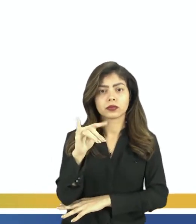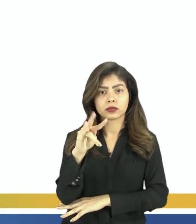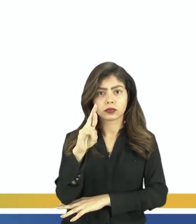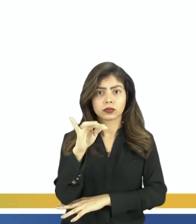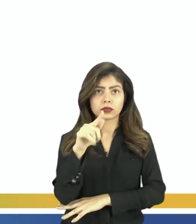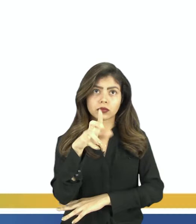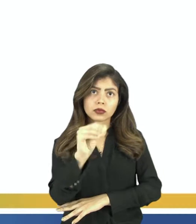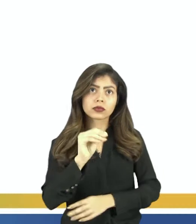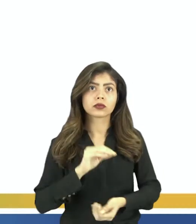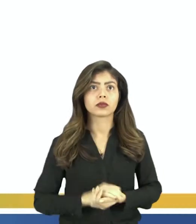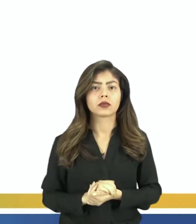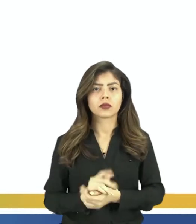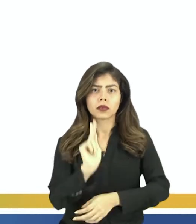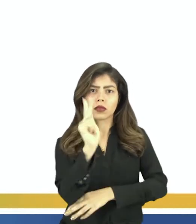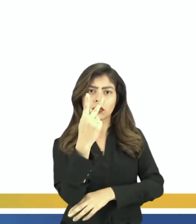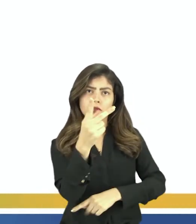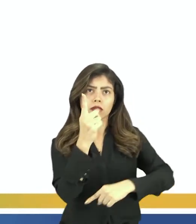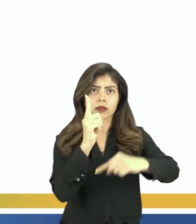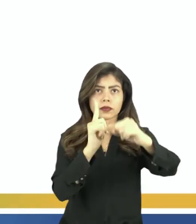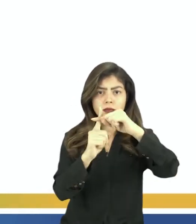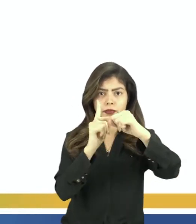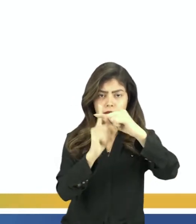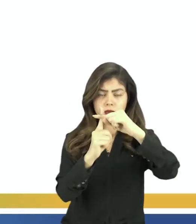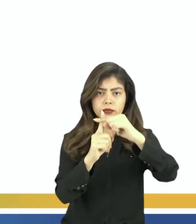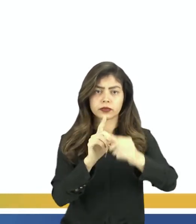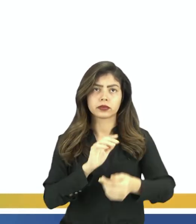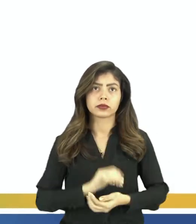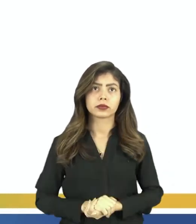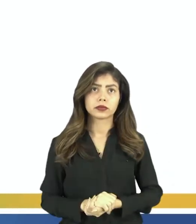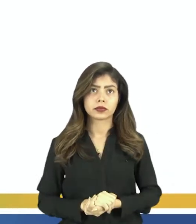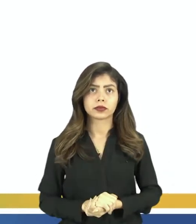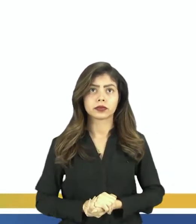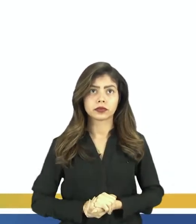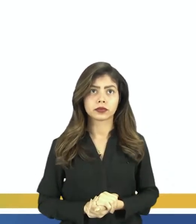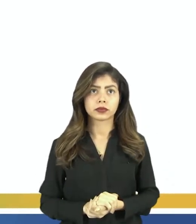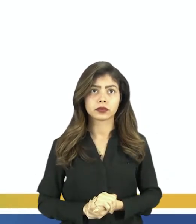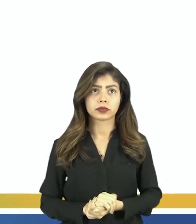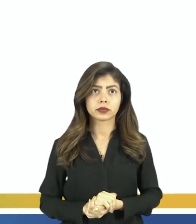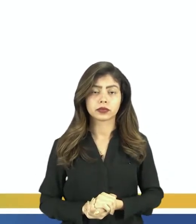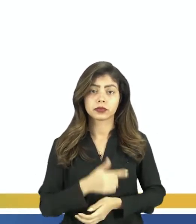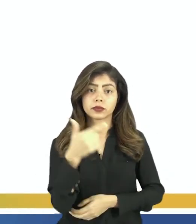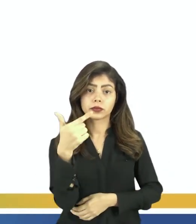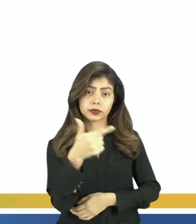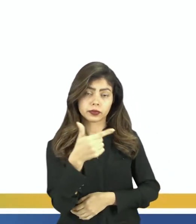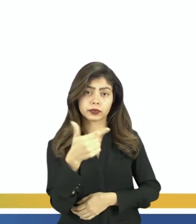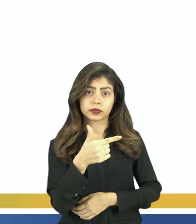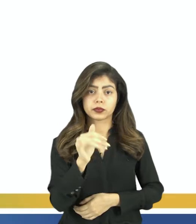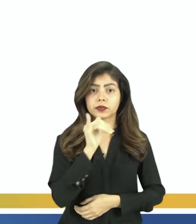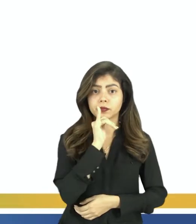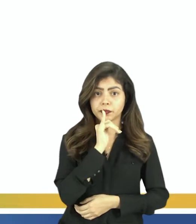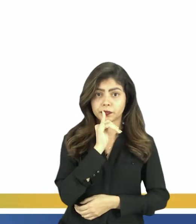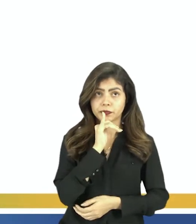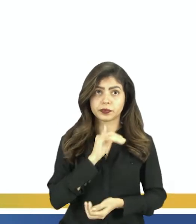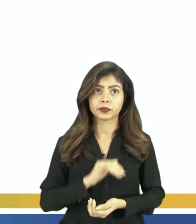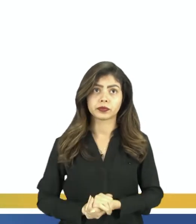no produto, a gente vai ter a formação de um cátion H+. No exemplo 2, nós temos